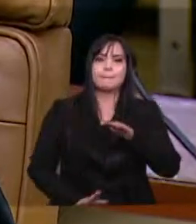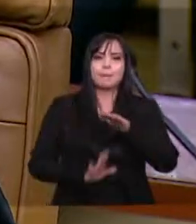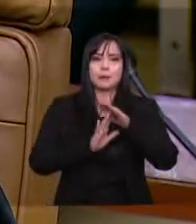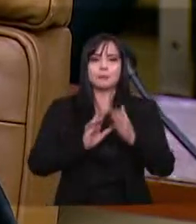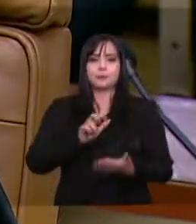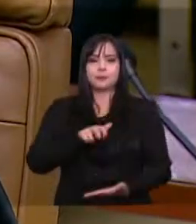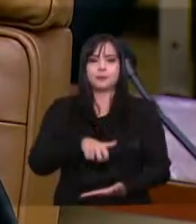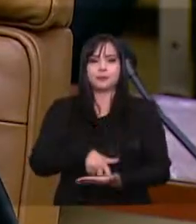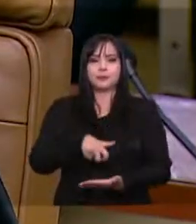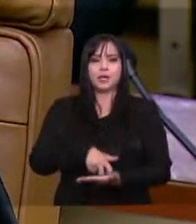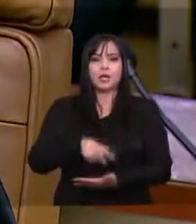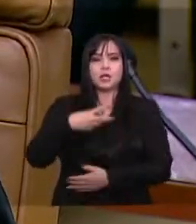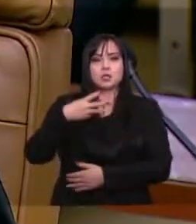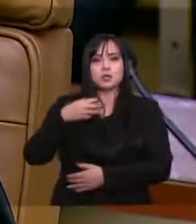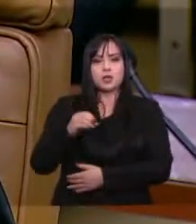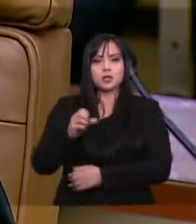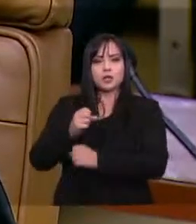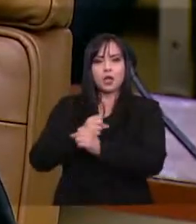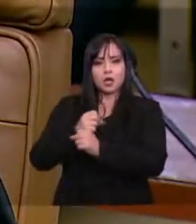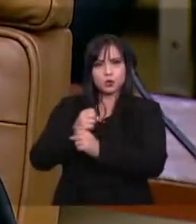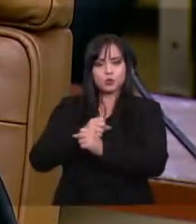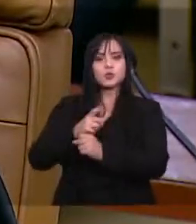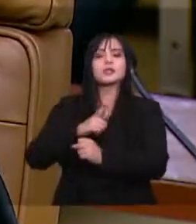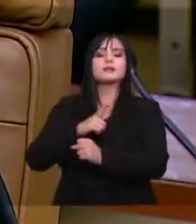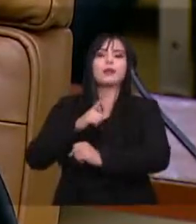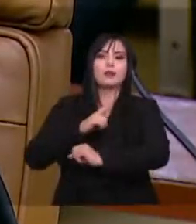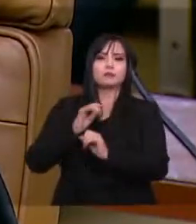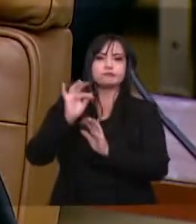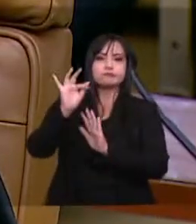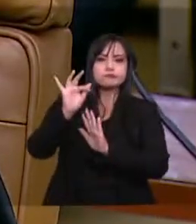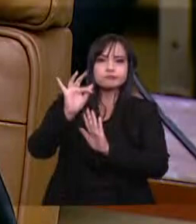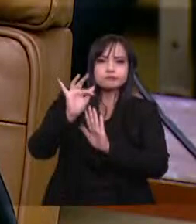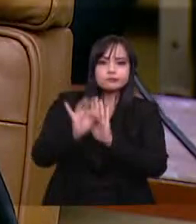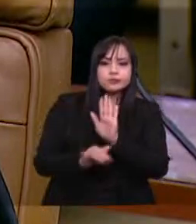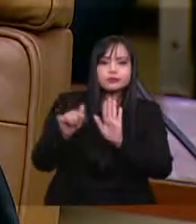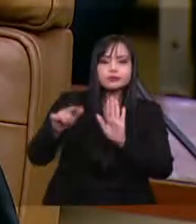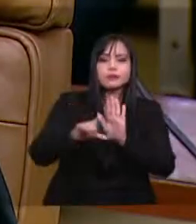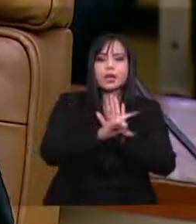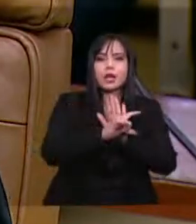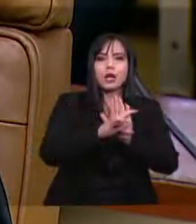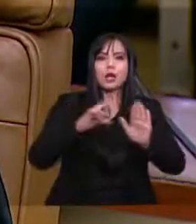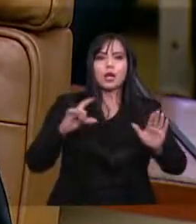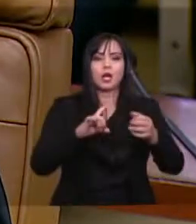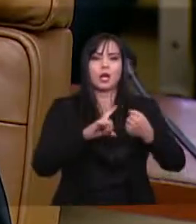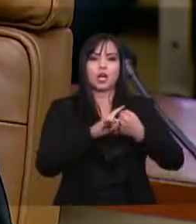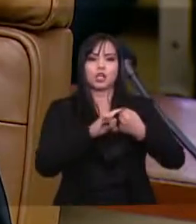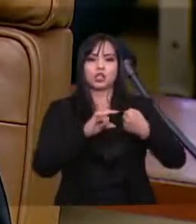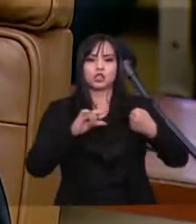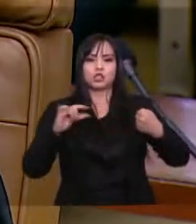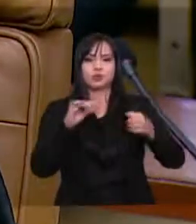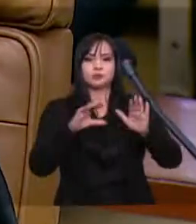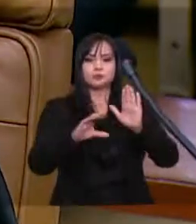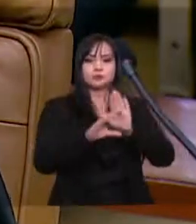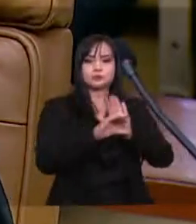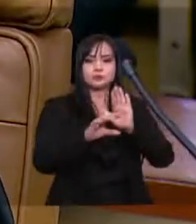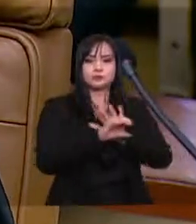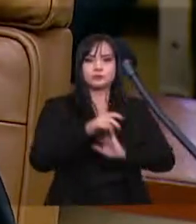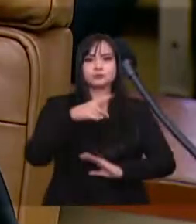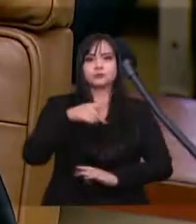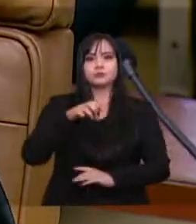comprimento de 30 anos previsto na redação dada pelo artigo 75 do Código Penal